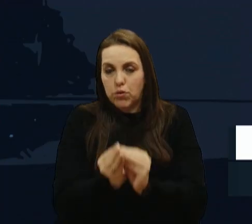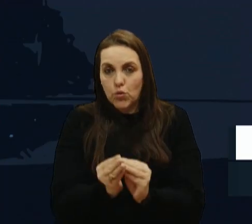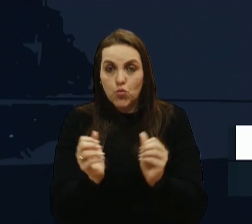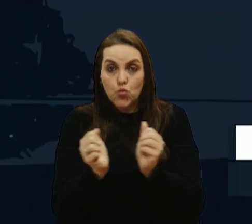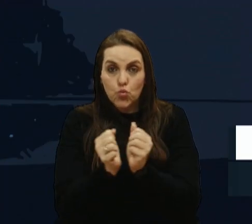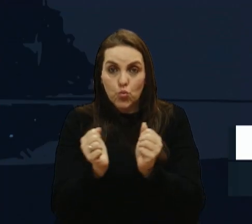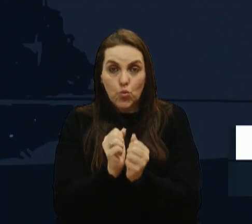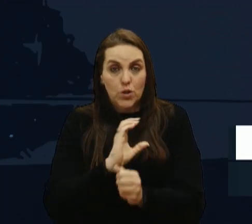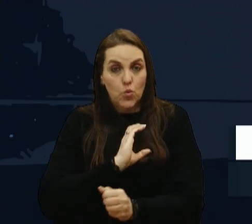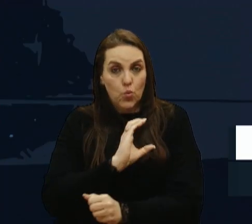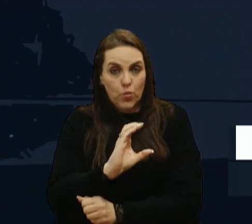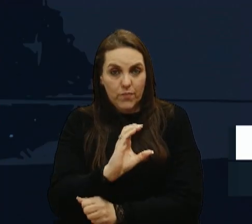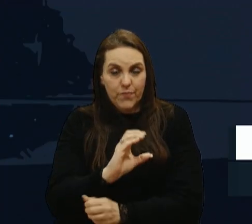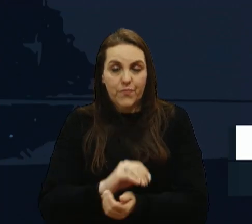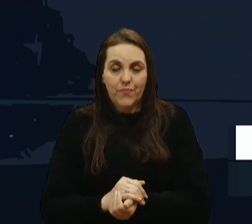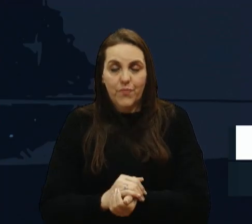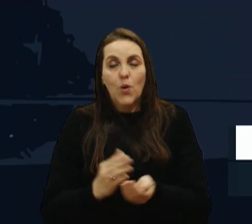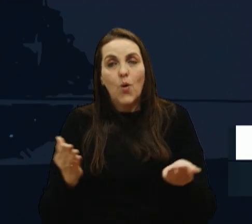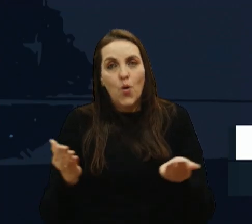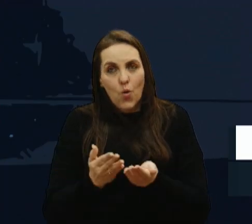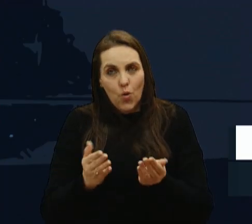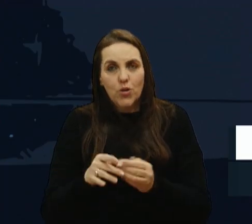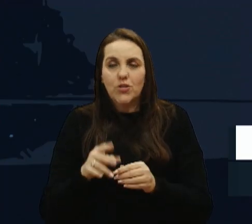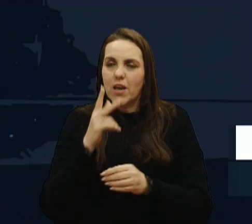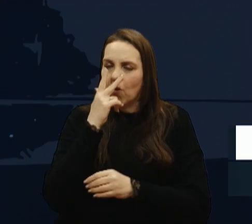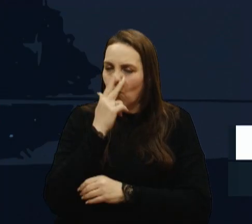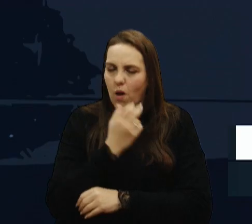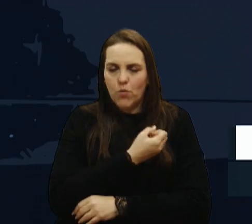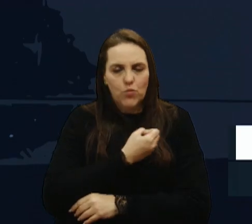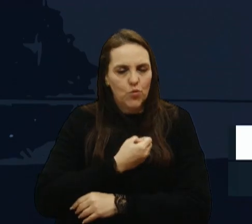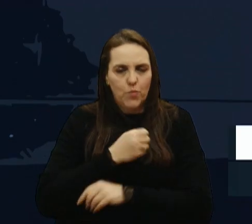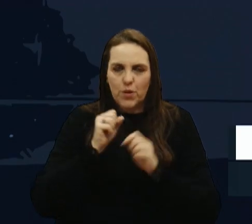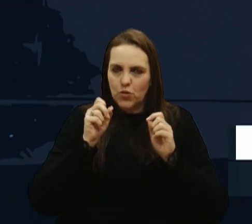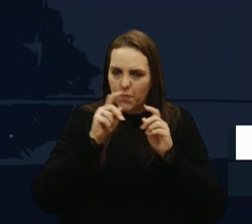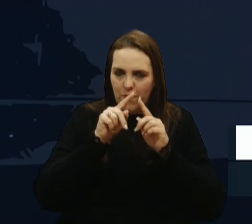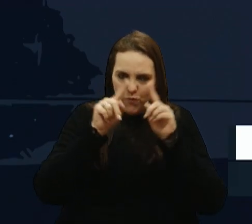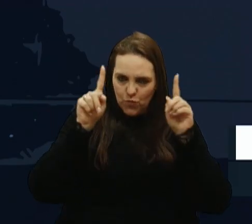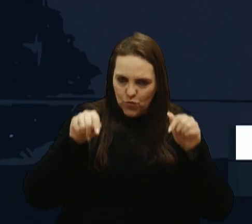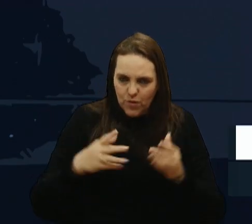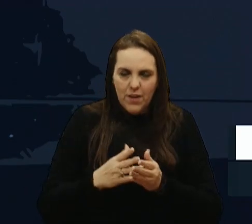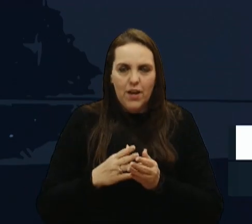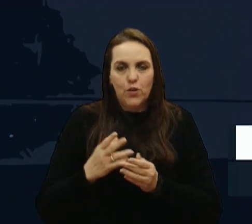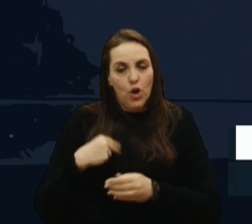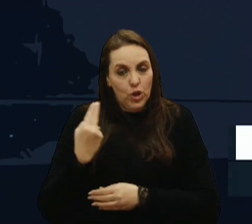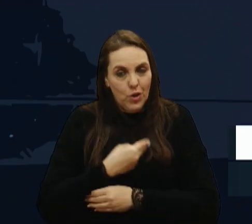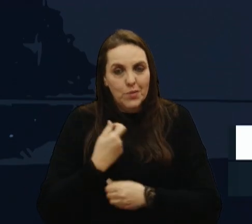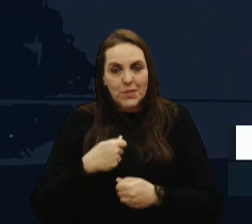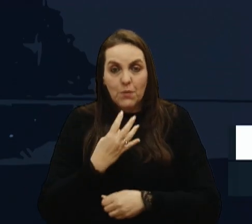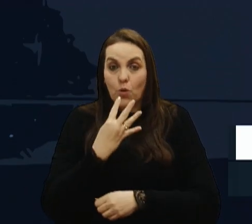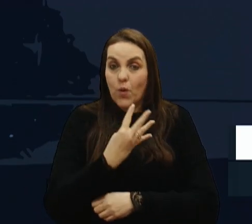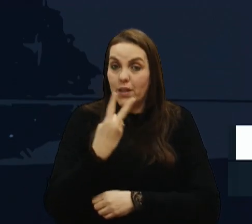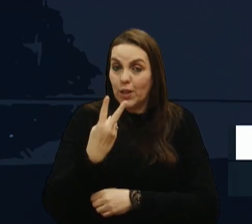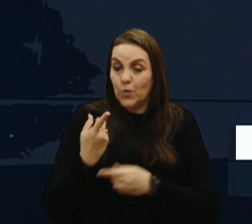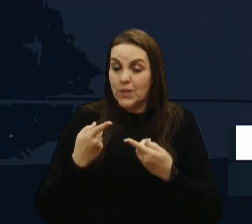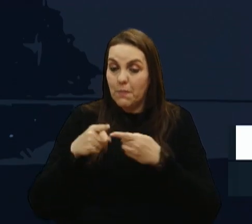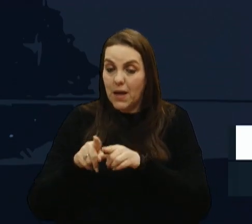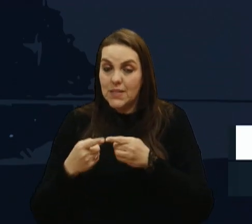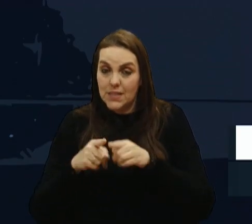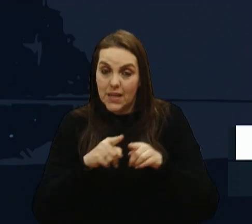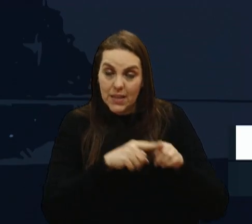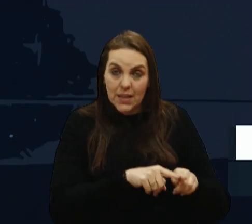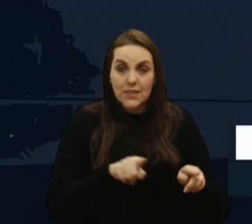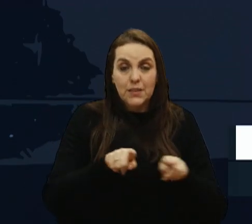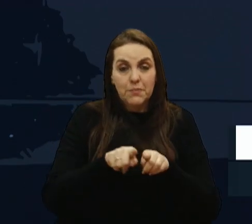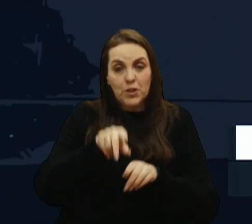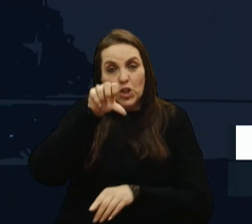as coordenadorias. E hoje, então, nós temos, com o mesmo número de pessoas, nós temos que pilotar 42 casas parceiras e